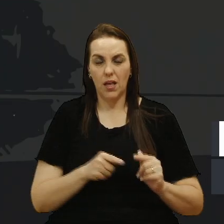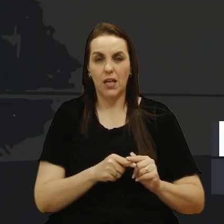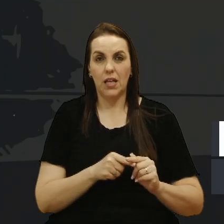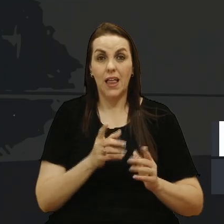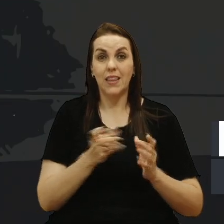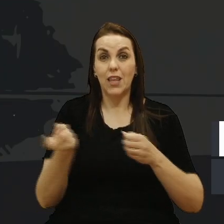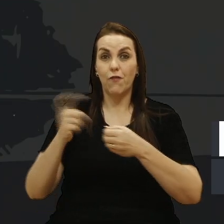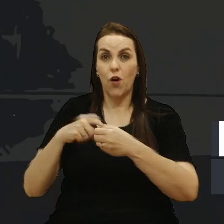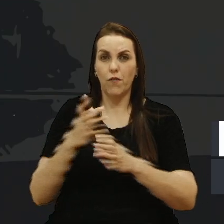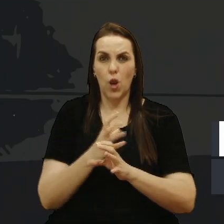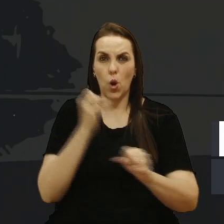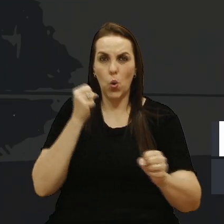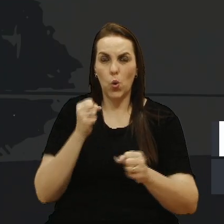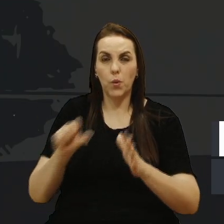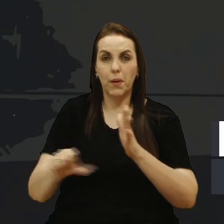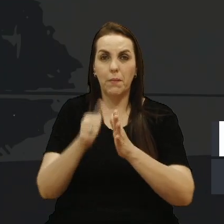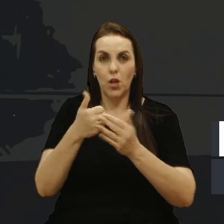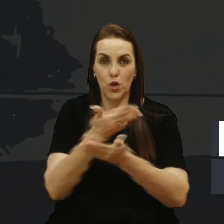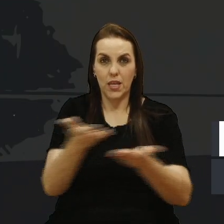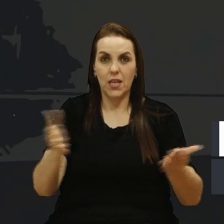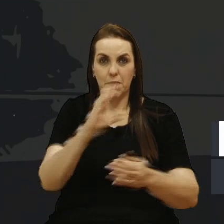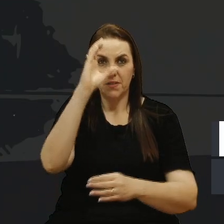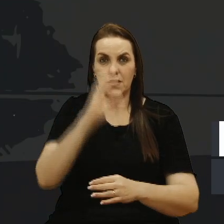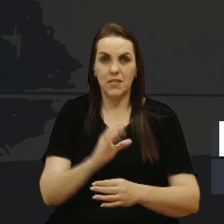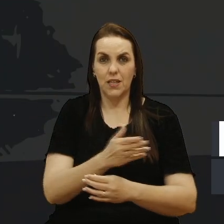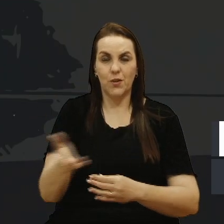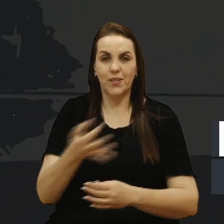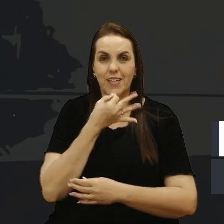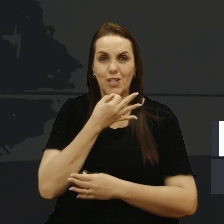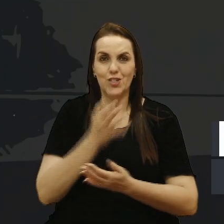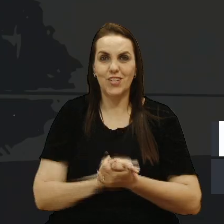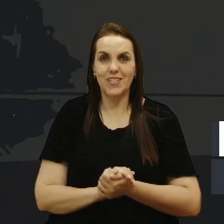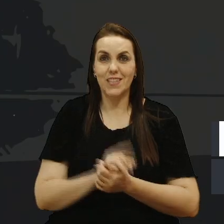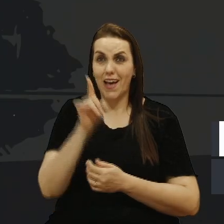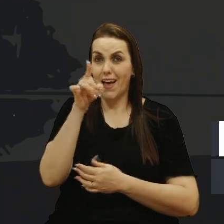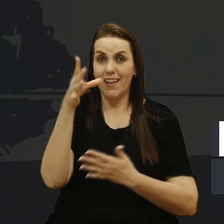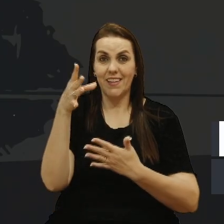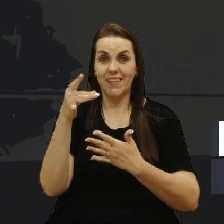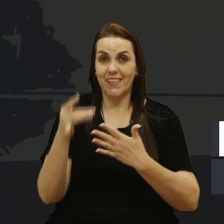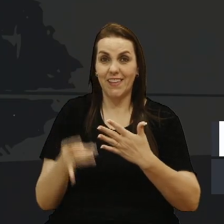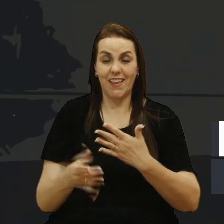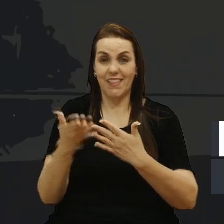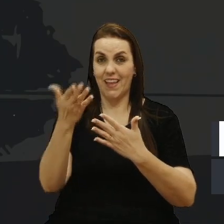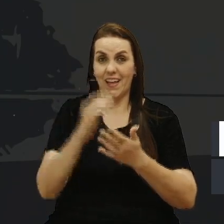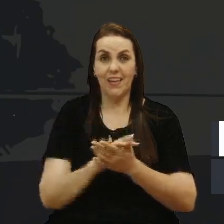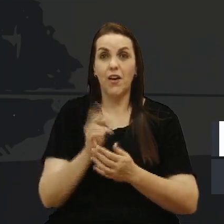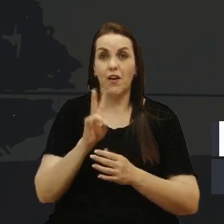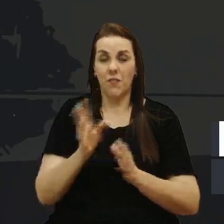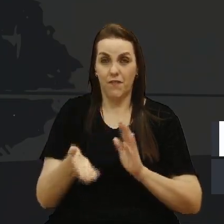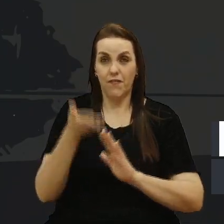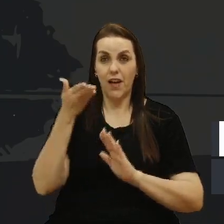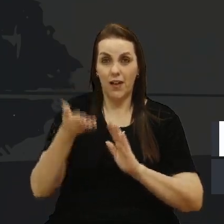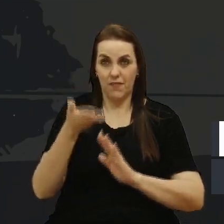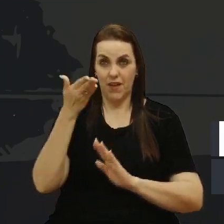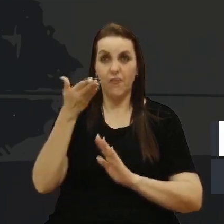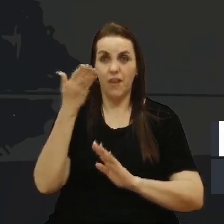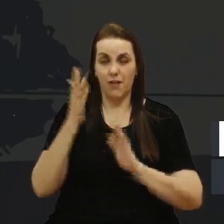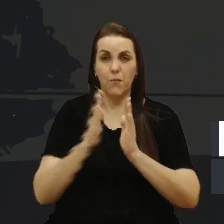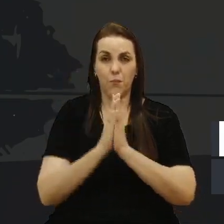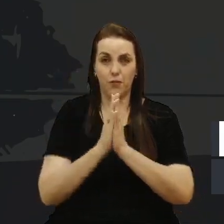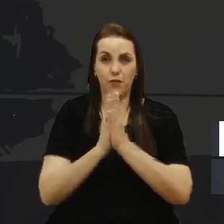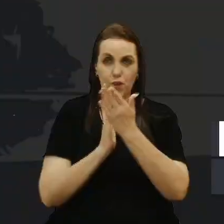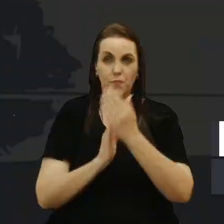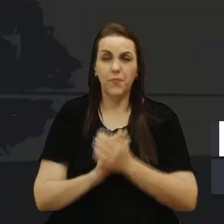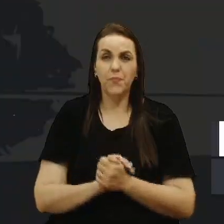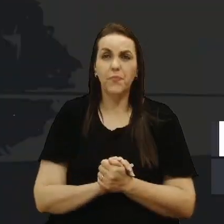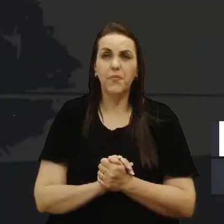anualmente em melhoria para o cidadão caxiense. E aí ali ele detalha isso, aquilo, vai subindo aí, Laura, por favor. Aí